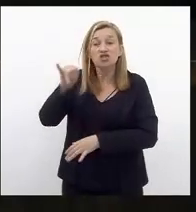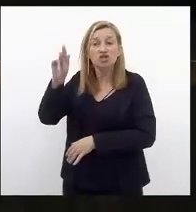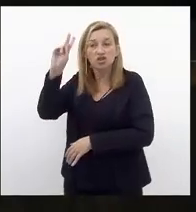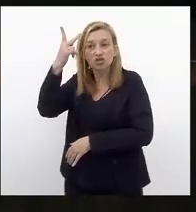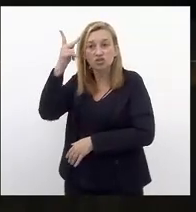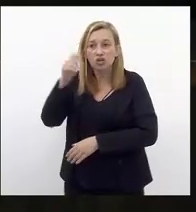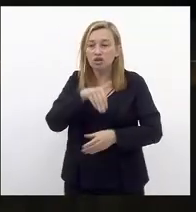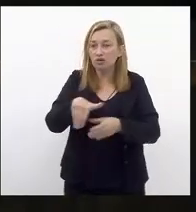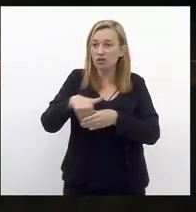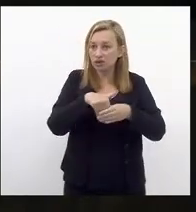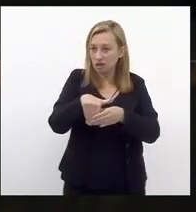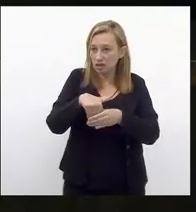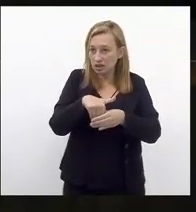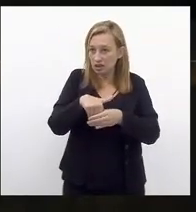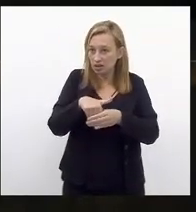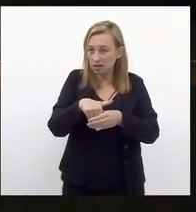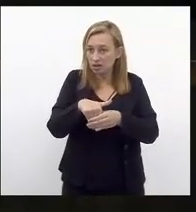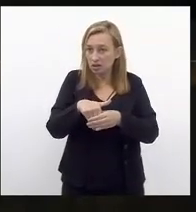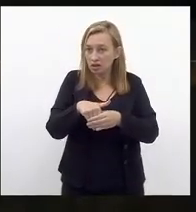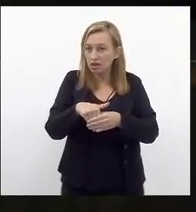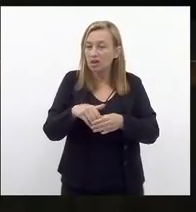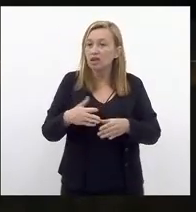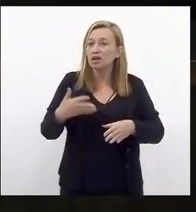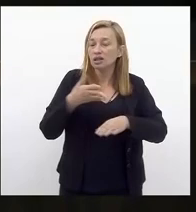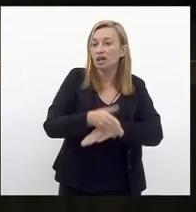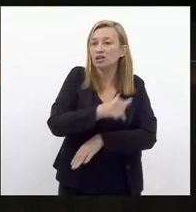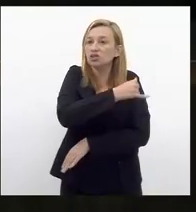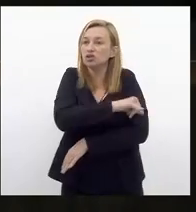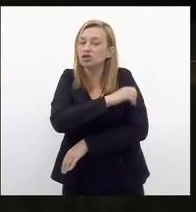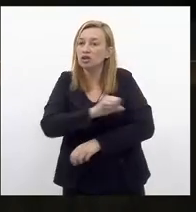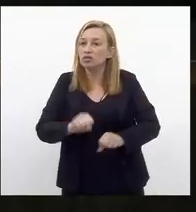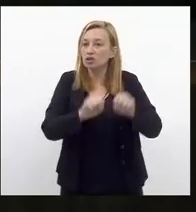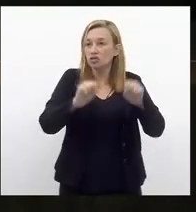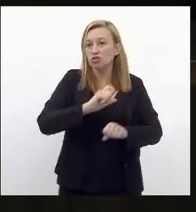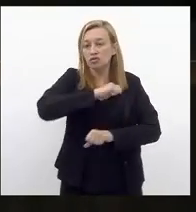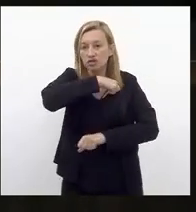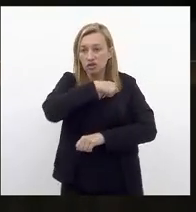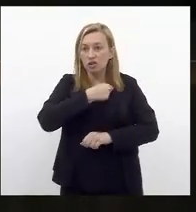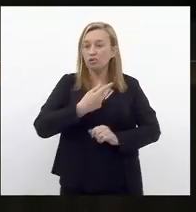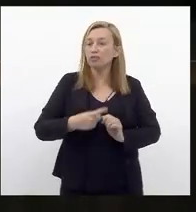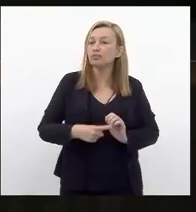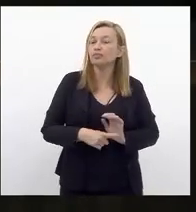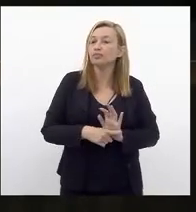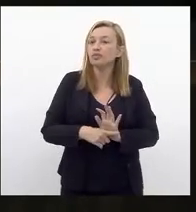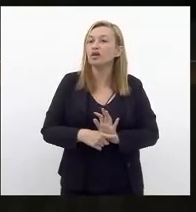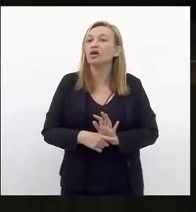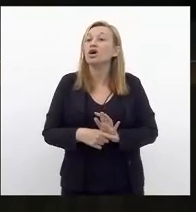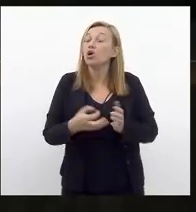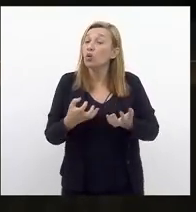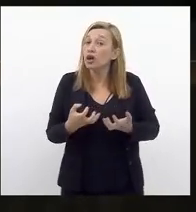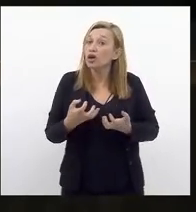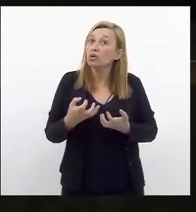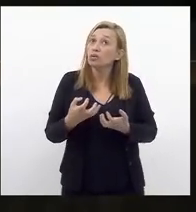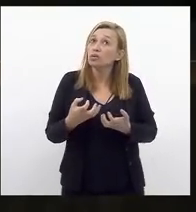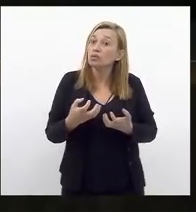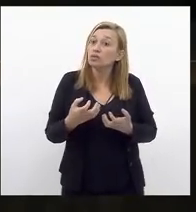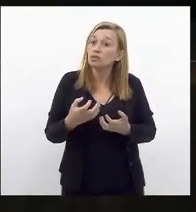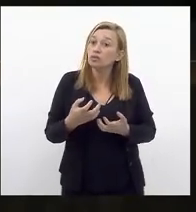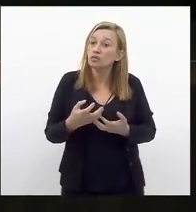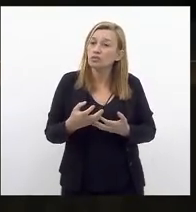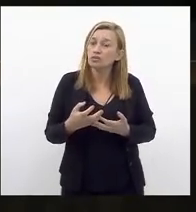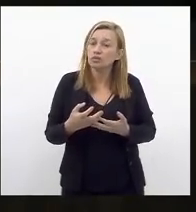a votação das medidas que permitirá uma reentrada do Estado do Rio de Janeiro regime de recuperação fiscal eu quero lhe fazer